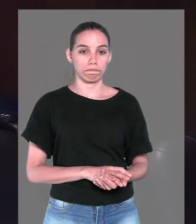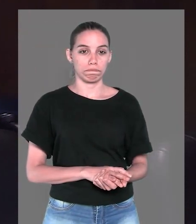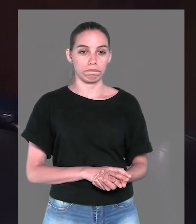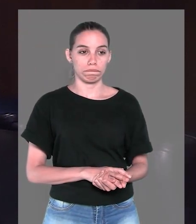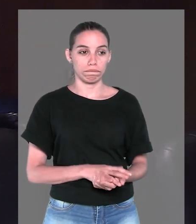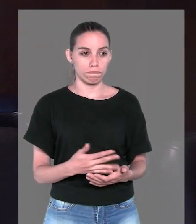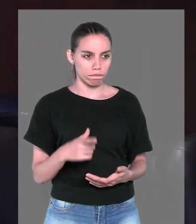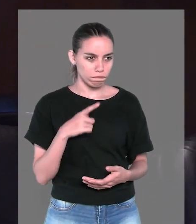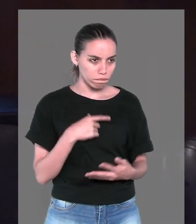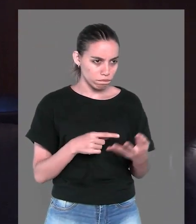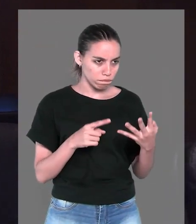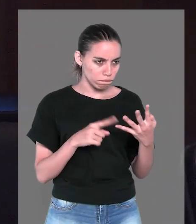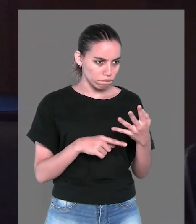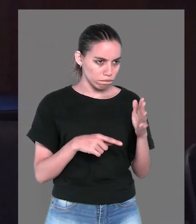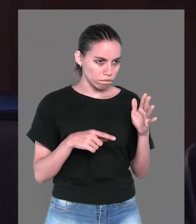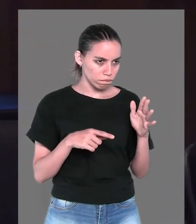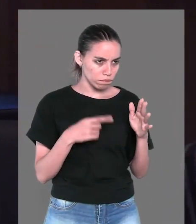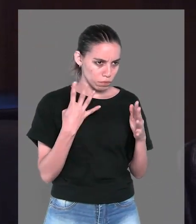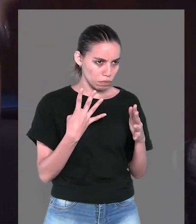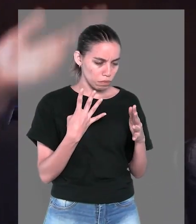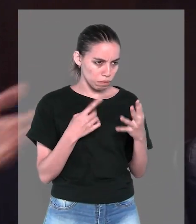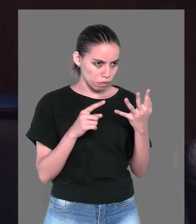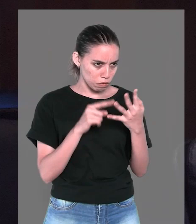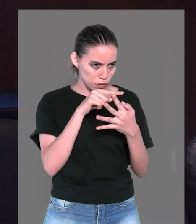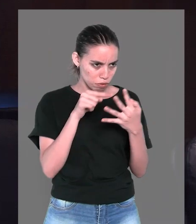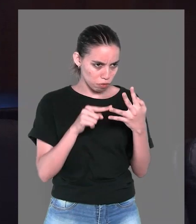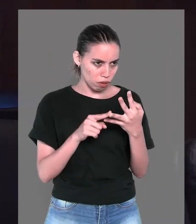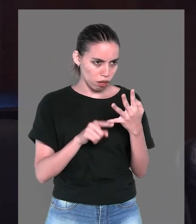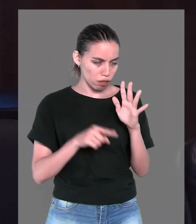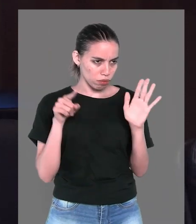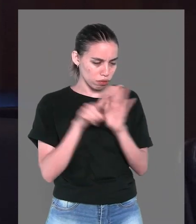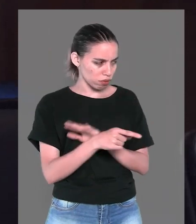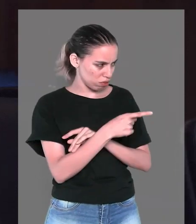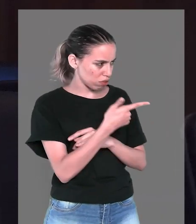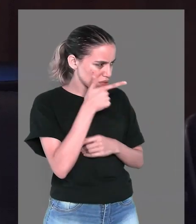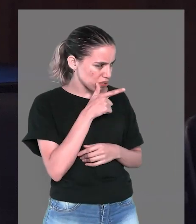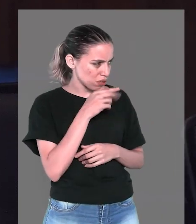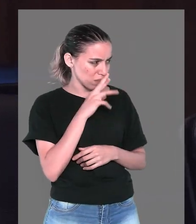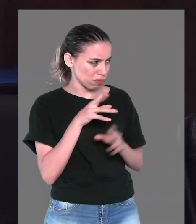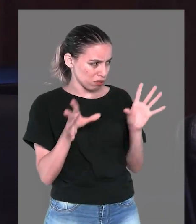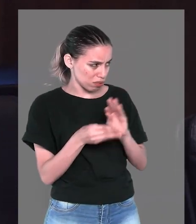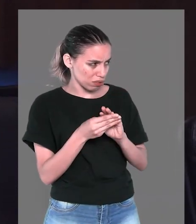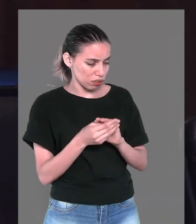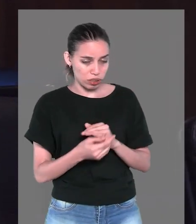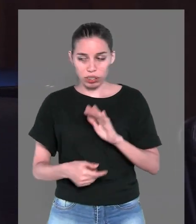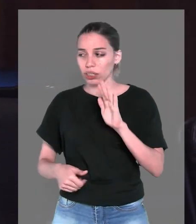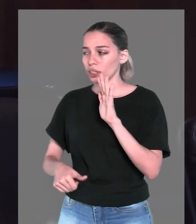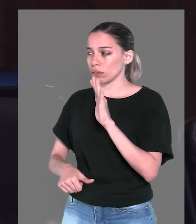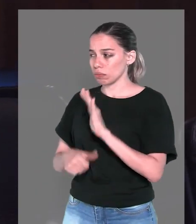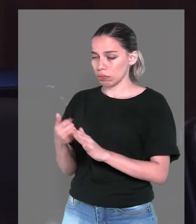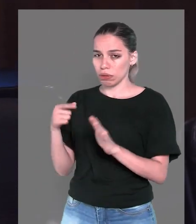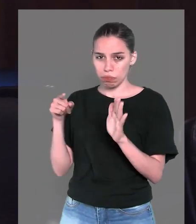a todo o globo terrestre, não sei, né, quer dizer, só estou levantando aqui algumas reflexões que me vieram. E